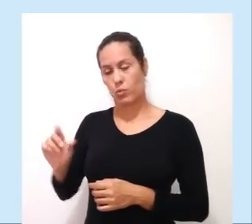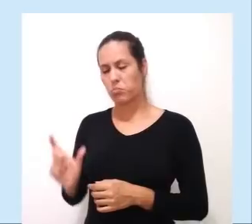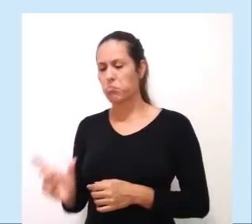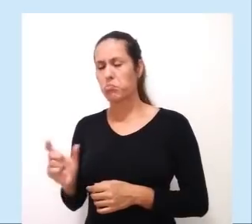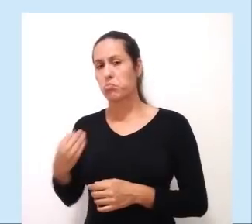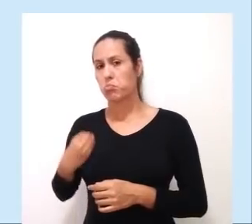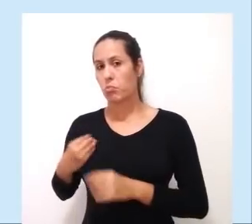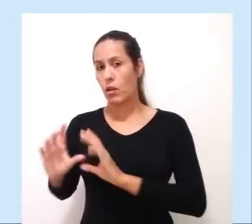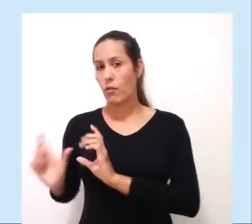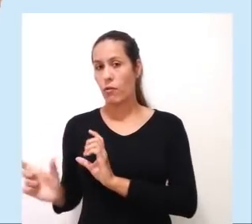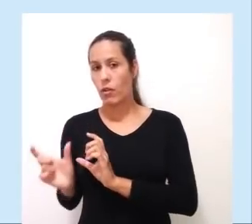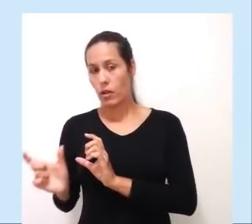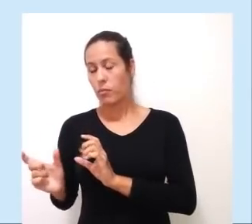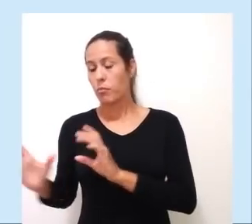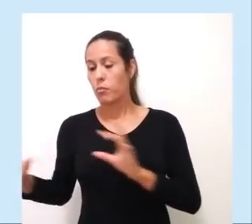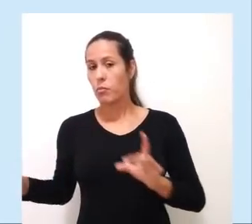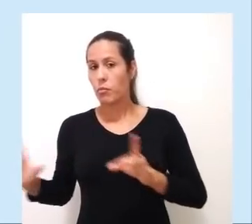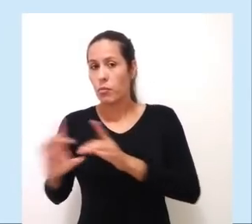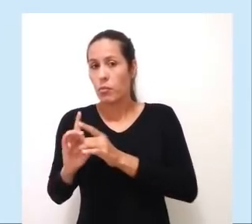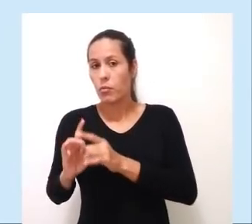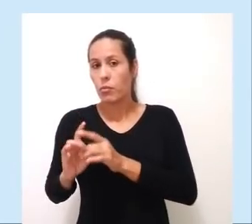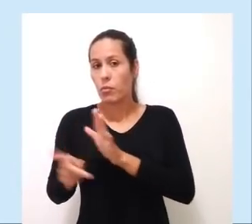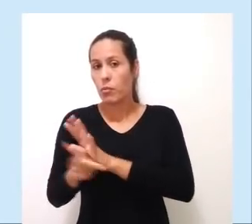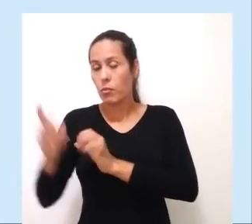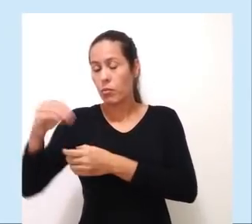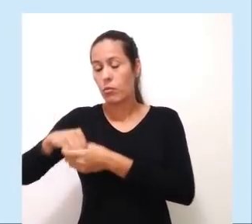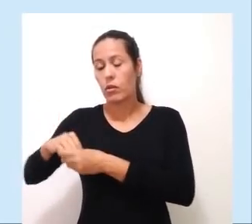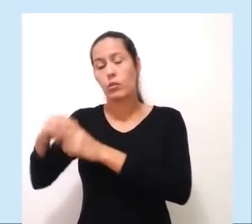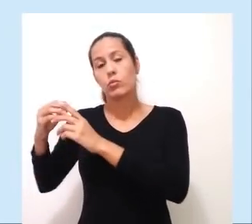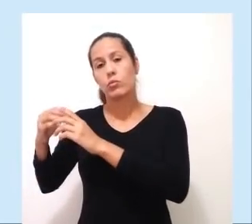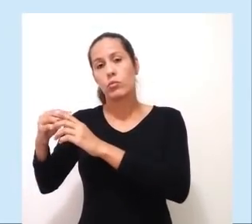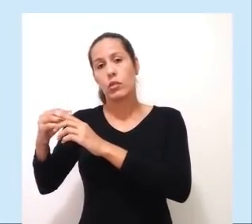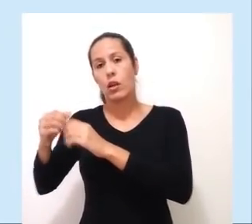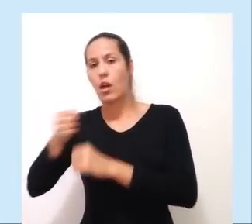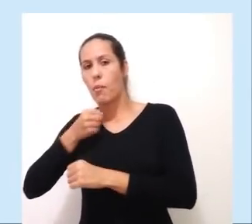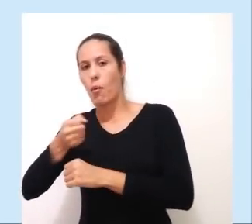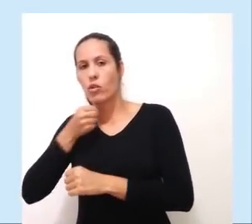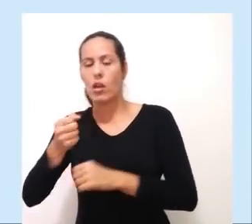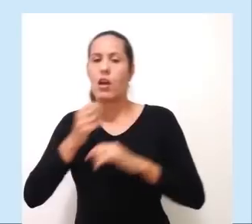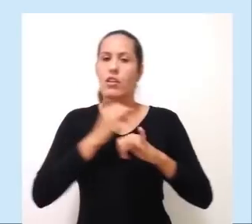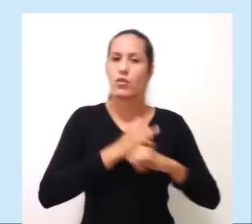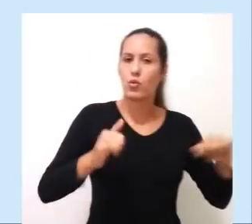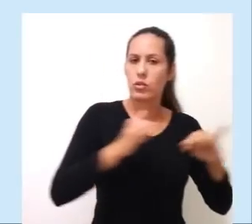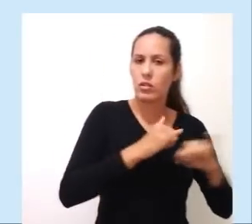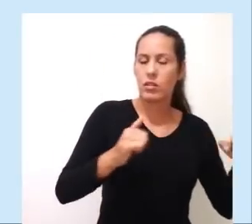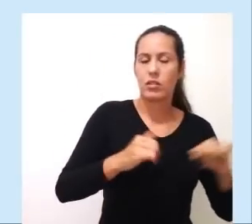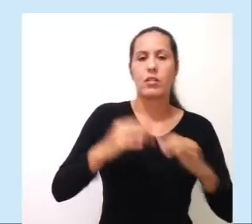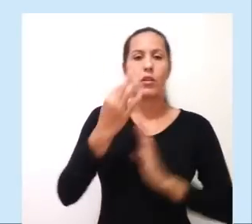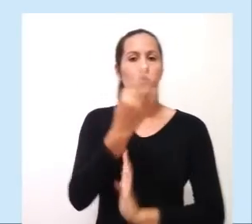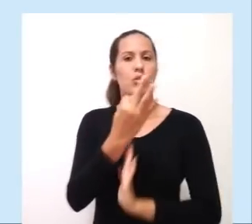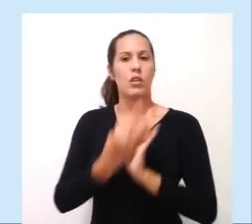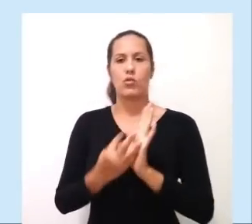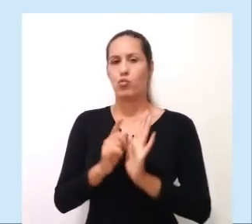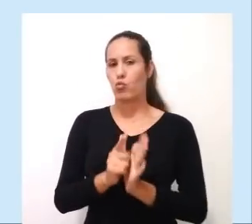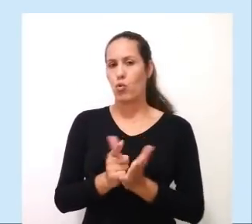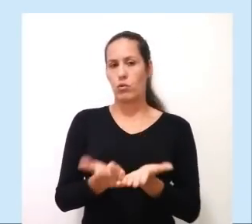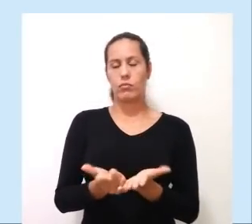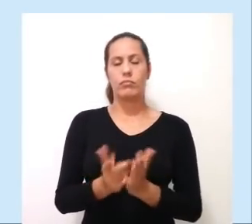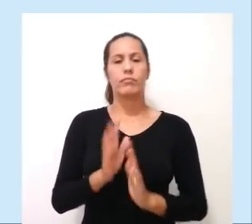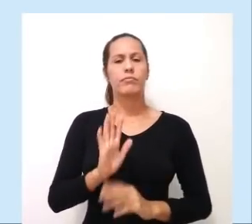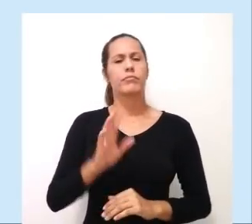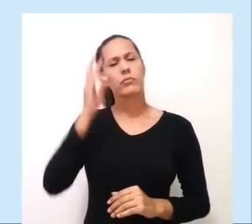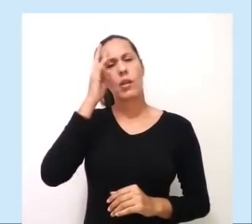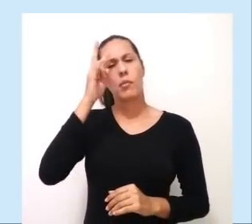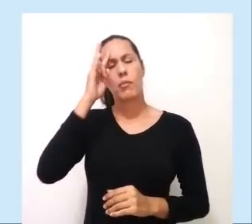verbo, mas o verbo atrelado a estudar dentro da questão da notícia, da reportagem, do texto jornalístico,